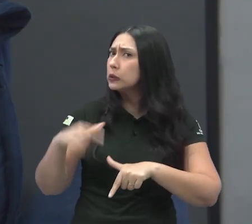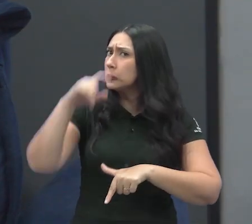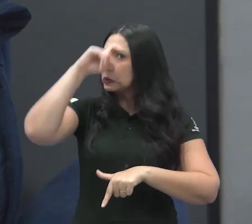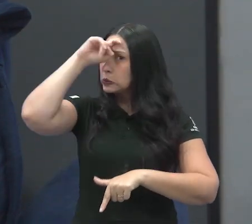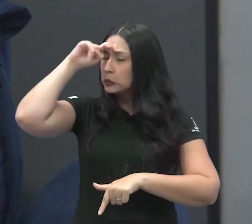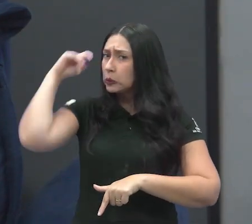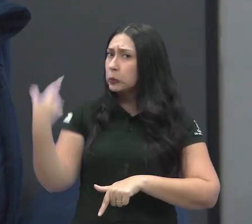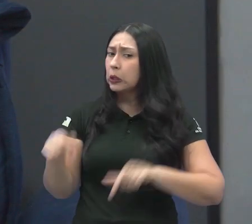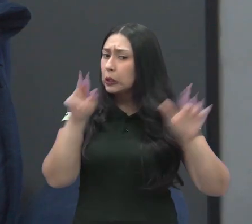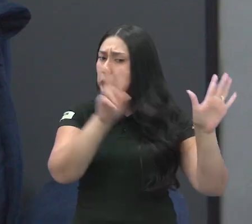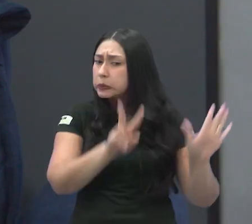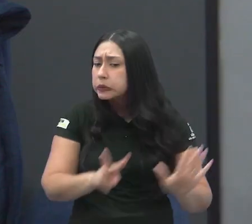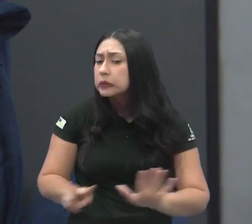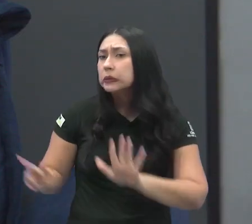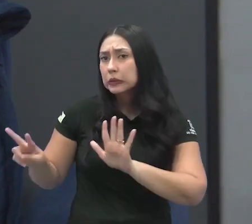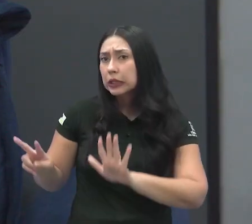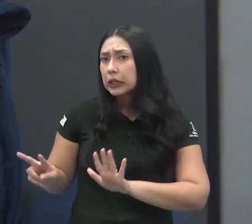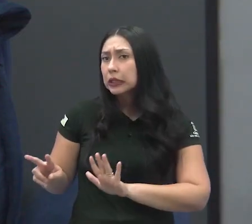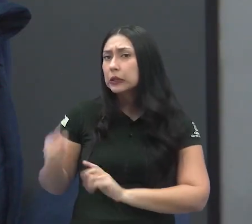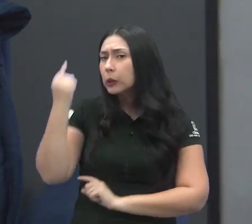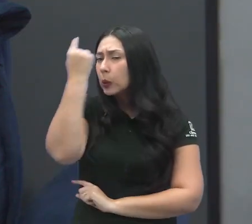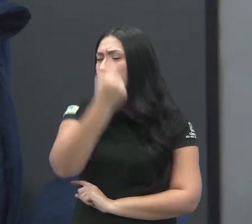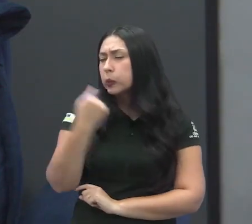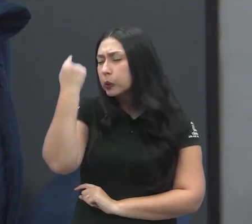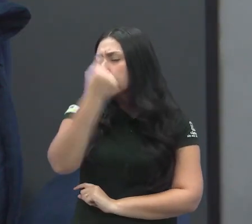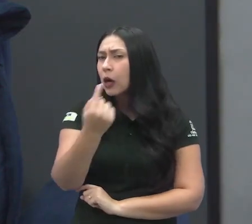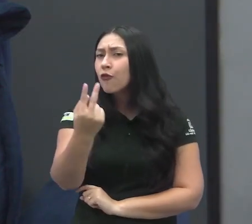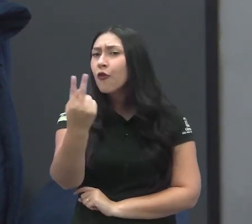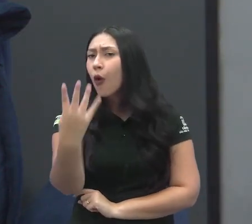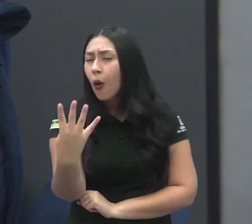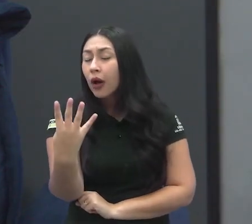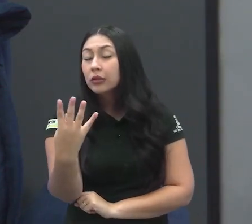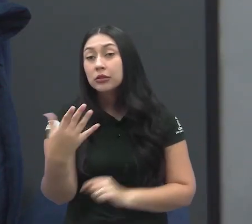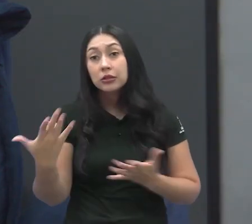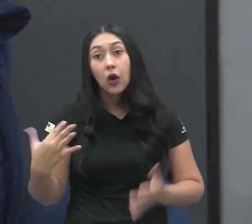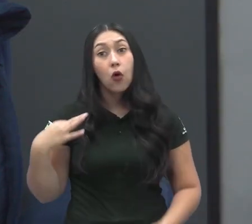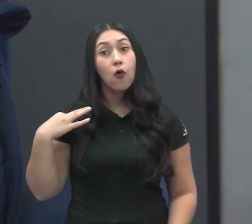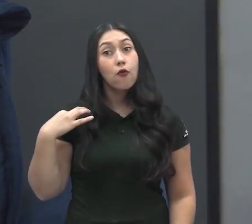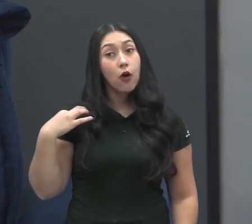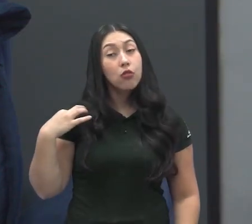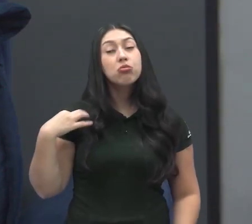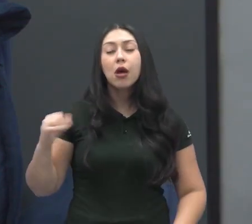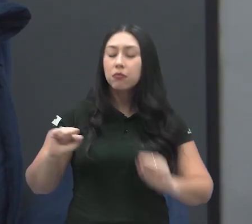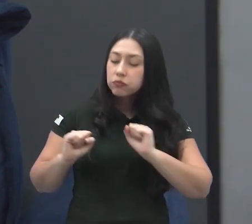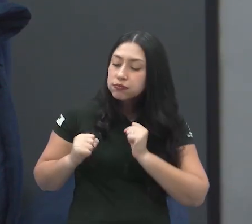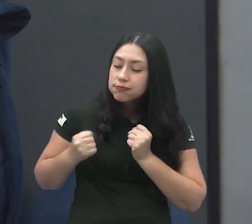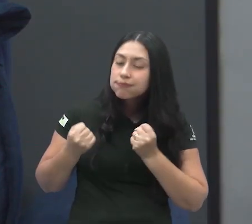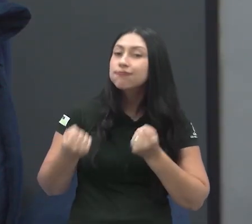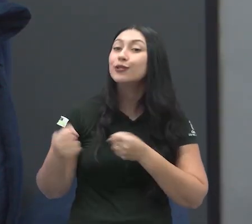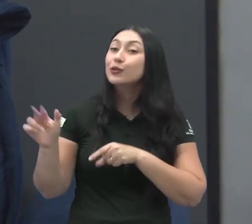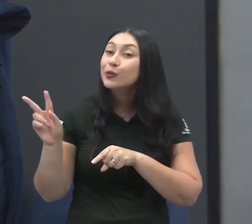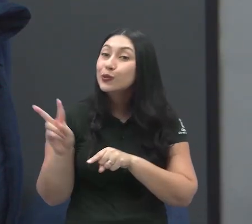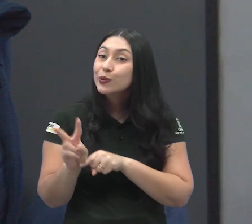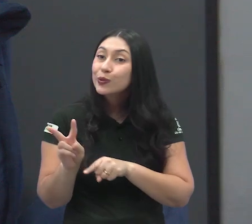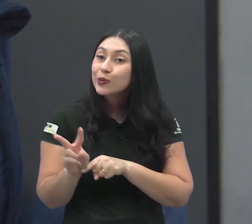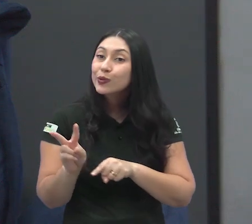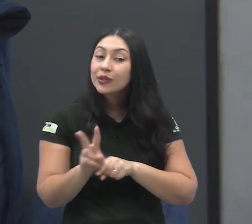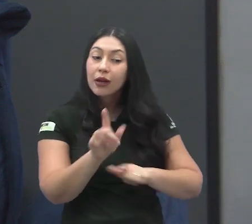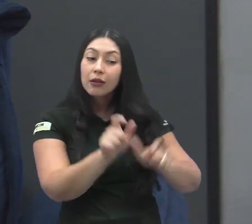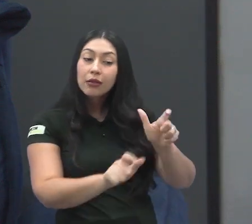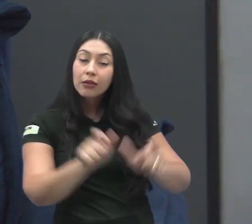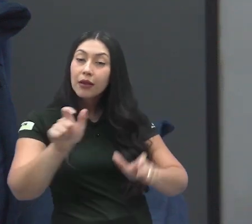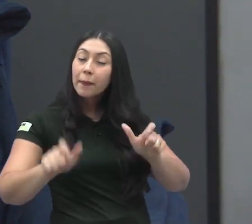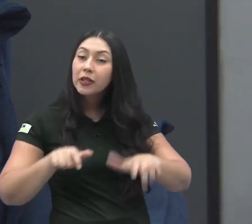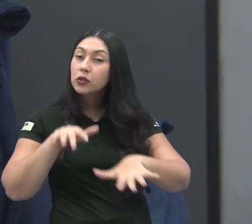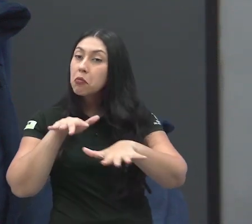incansável, durante a semana inteira, 24 horas, e esses voluntários se dedicam ali a cuidar daquelas pessoas